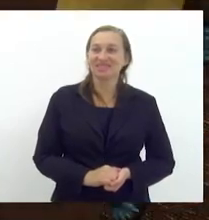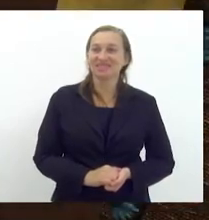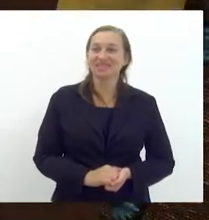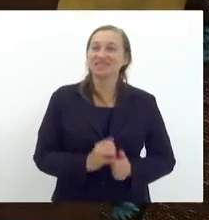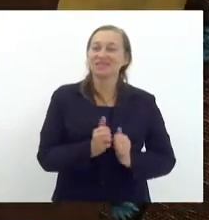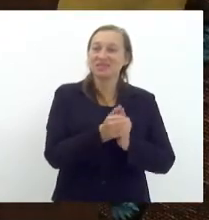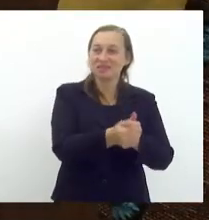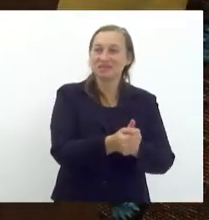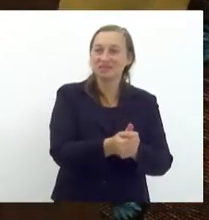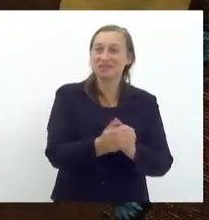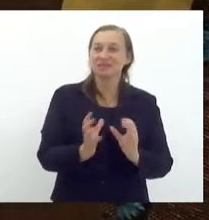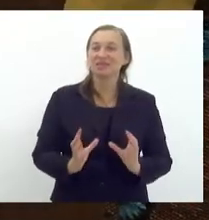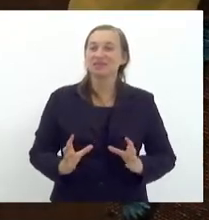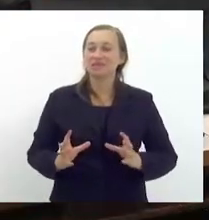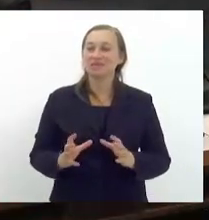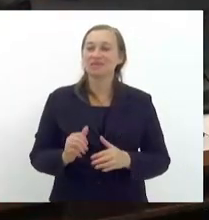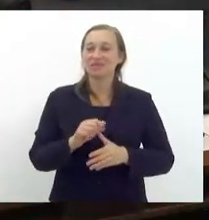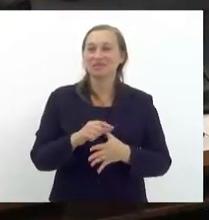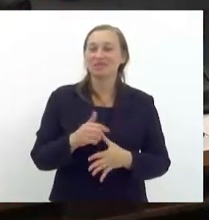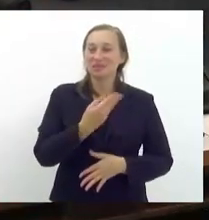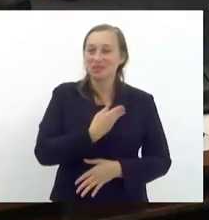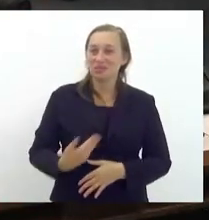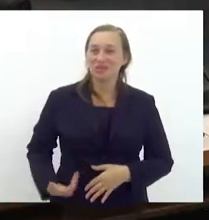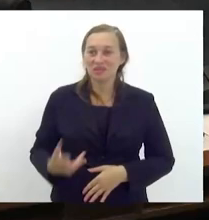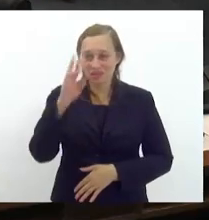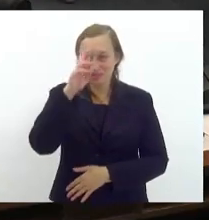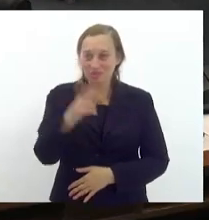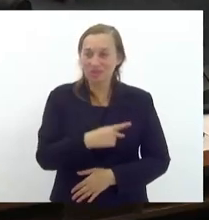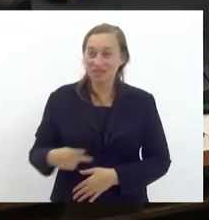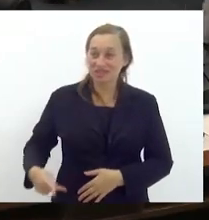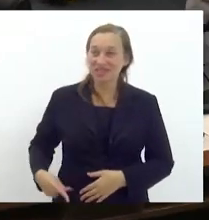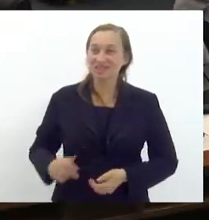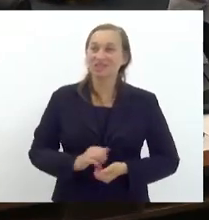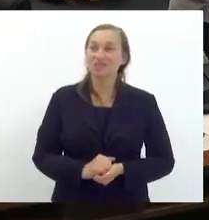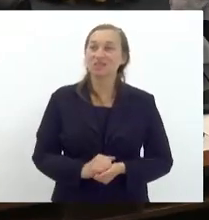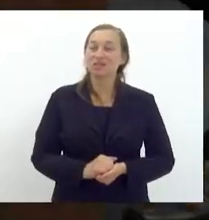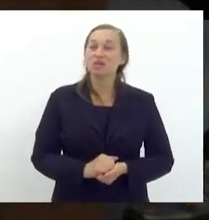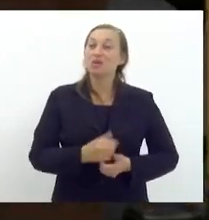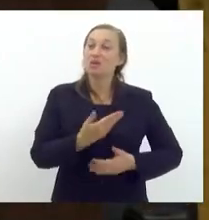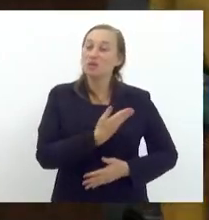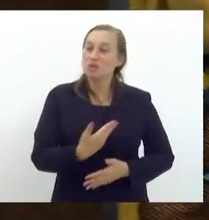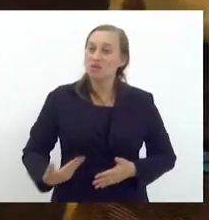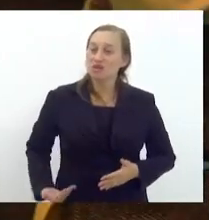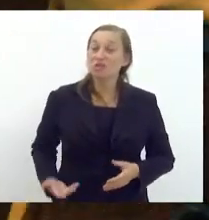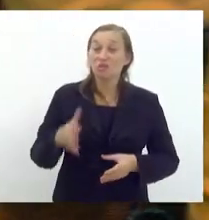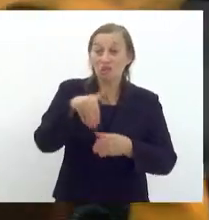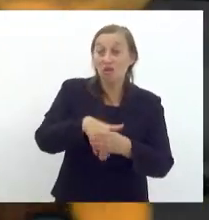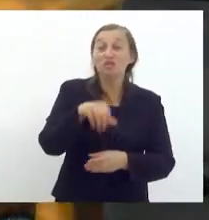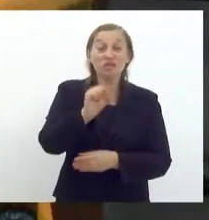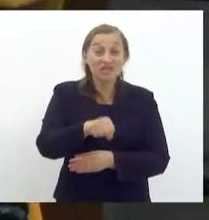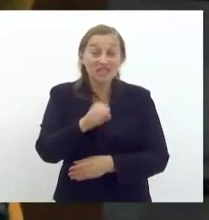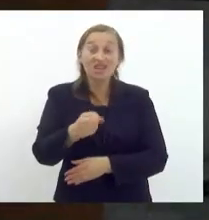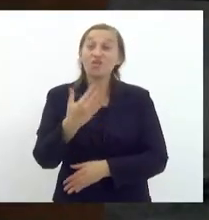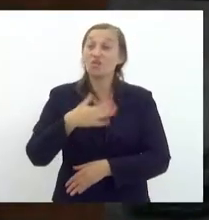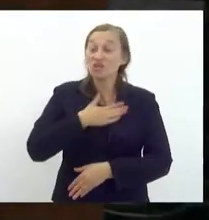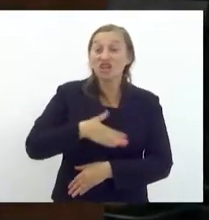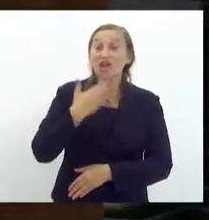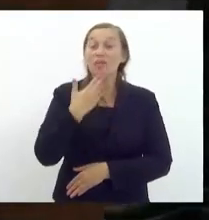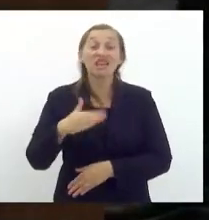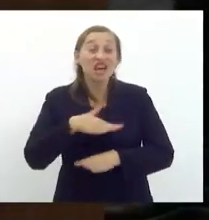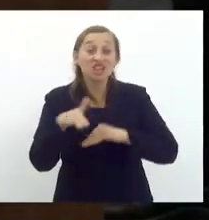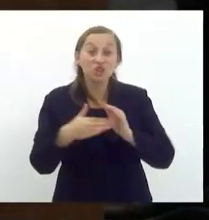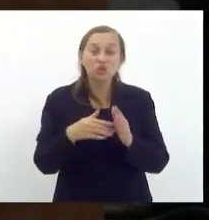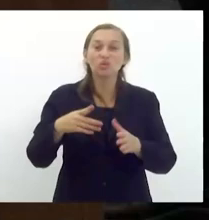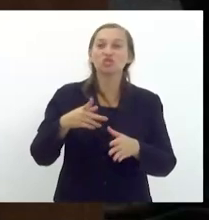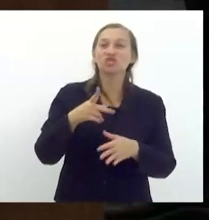para encaminhar pelo governo senhor presidente o governo encaminha o voto sim e gostaria de solicitar todos os